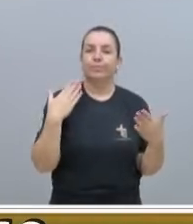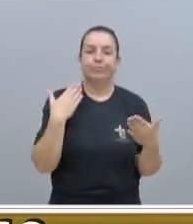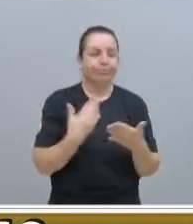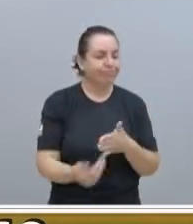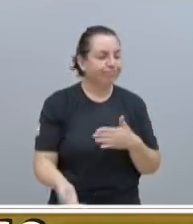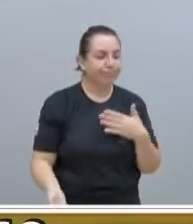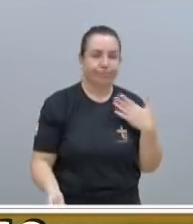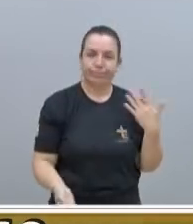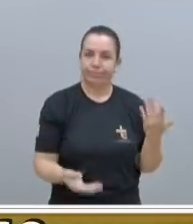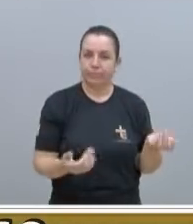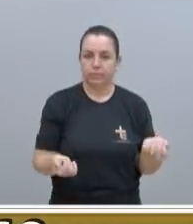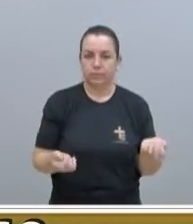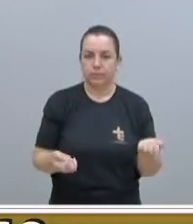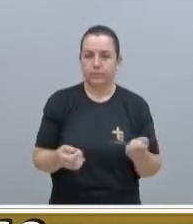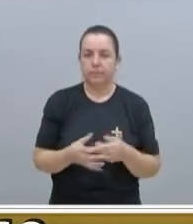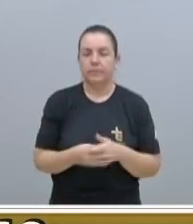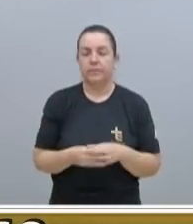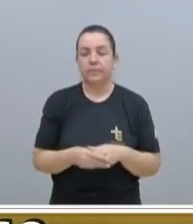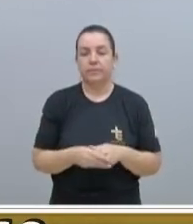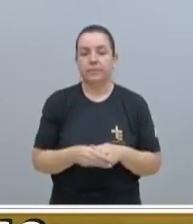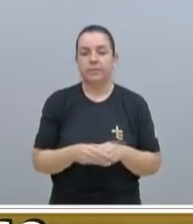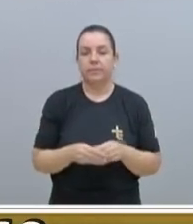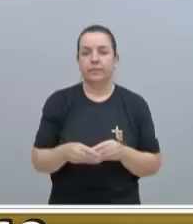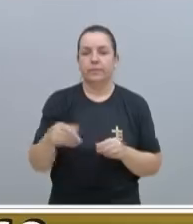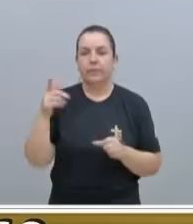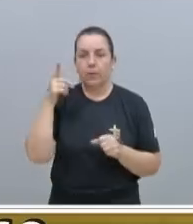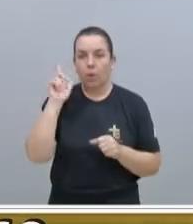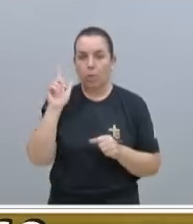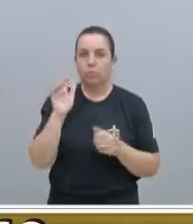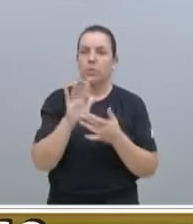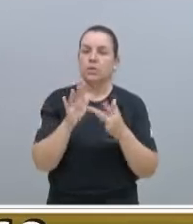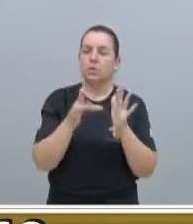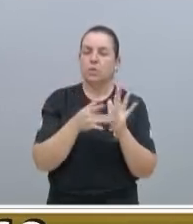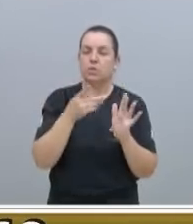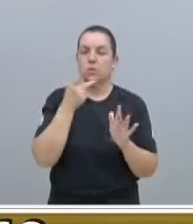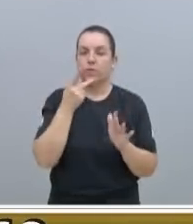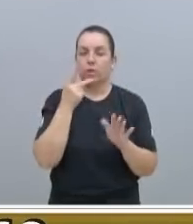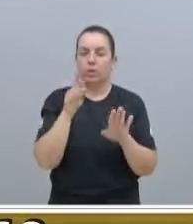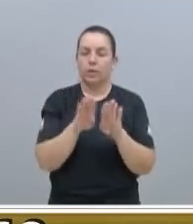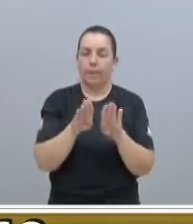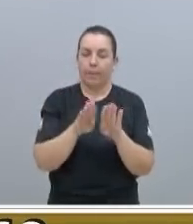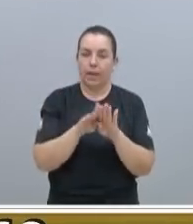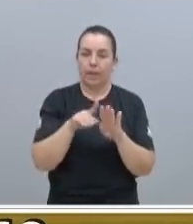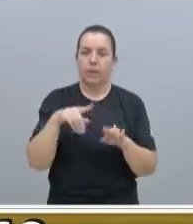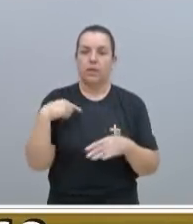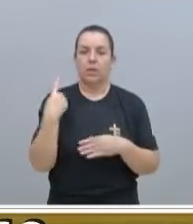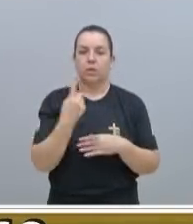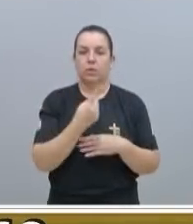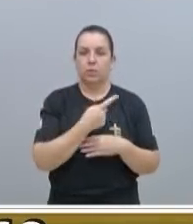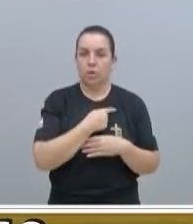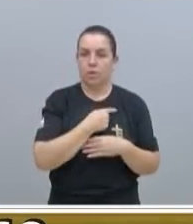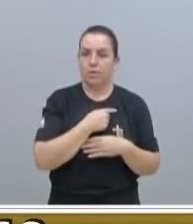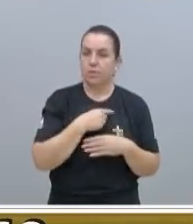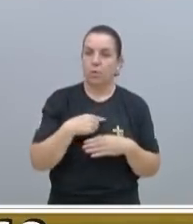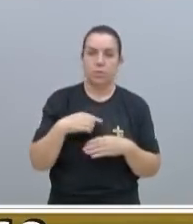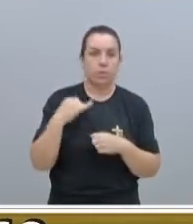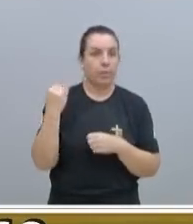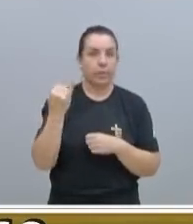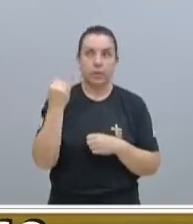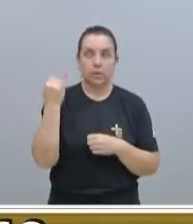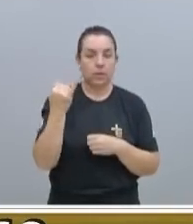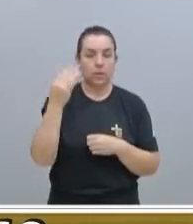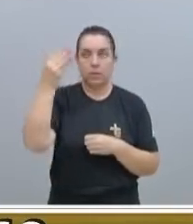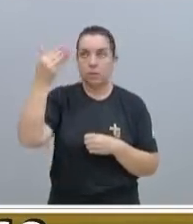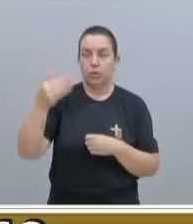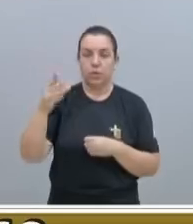se não me falha a memória ontem nosso senhor disse que somos singulares diante de deus não é deus não